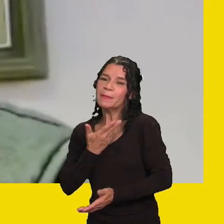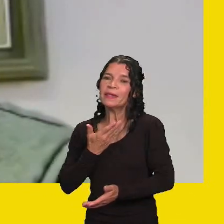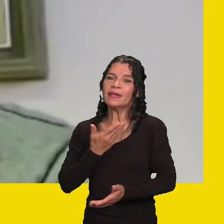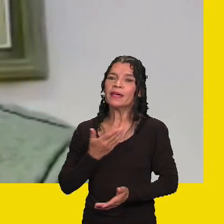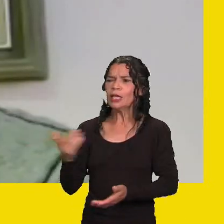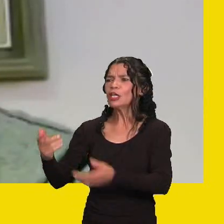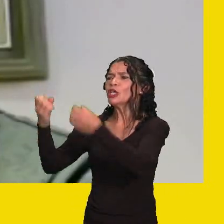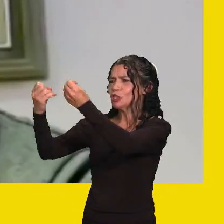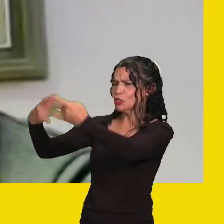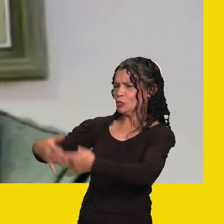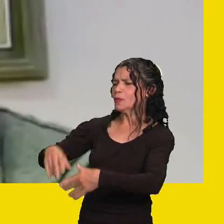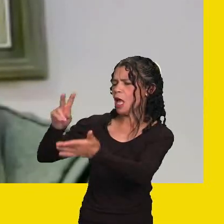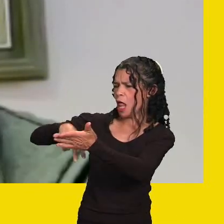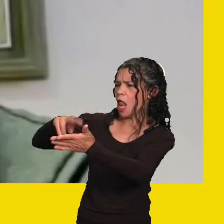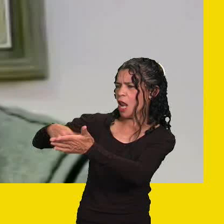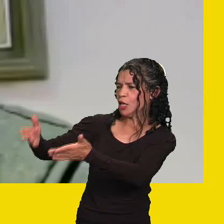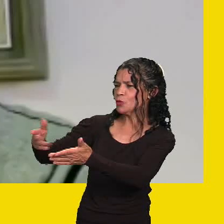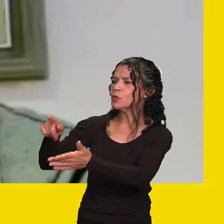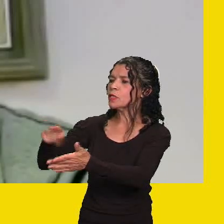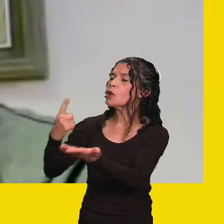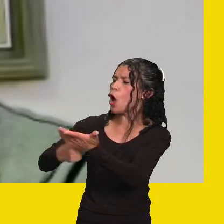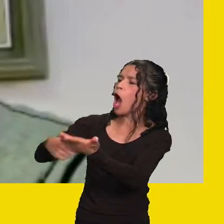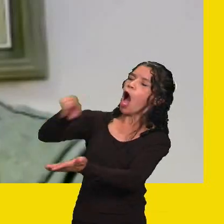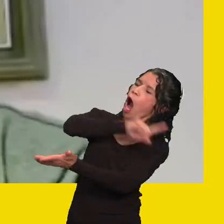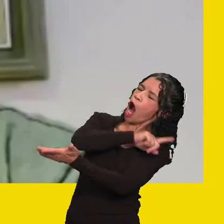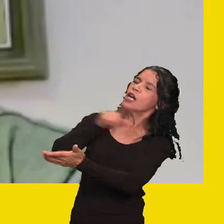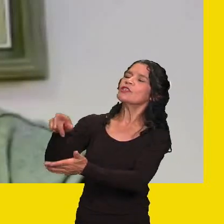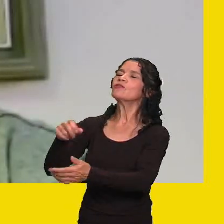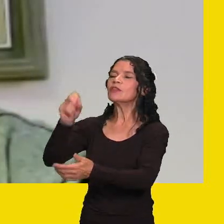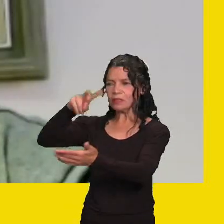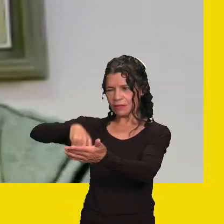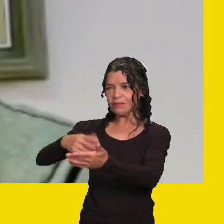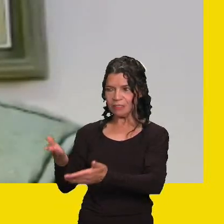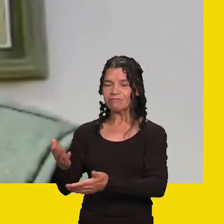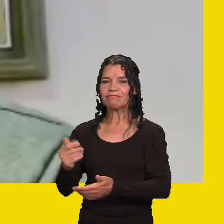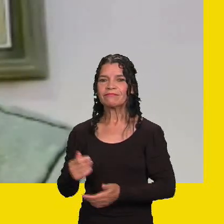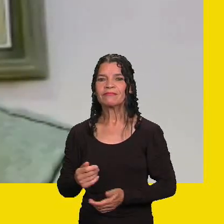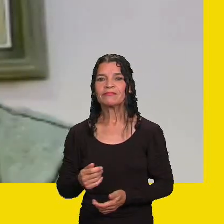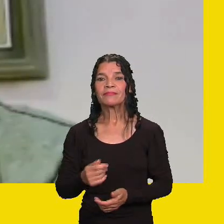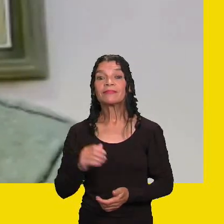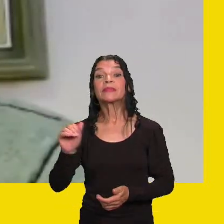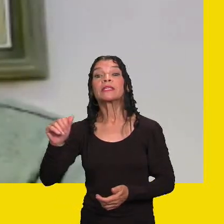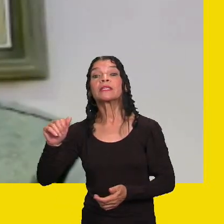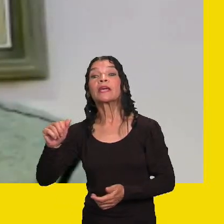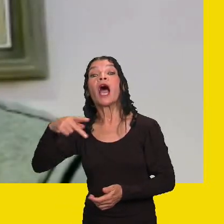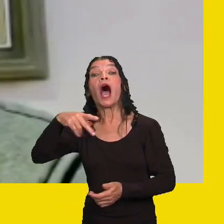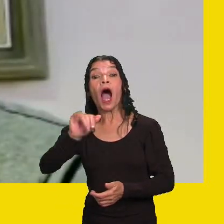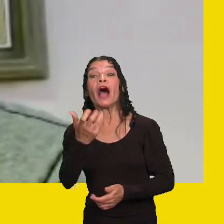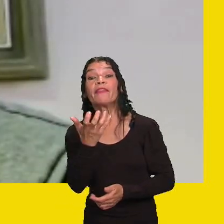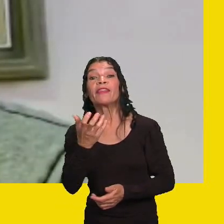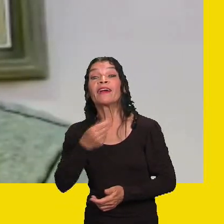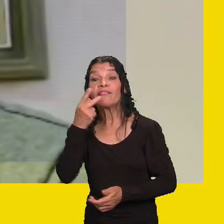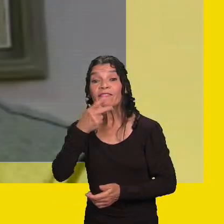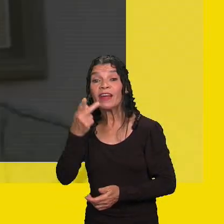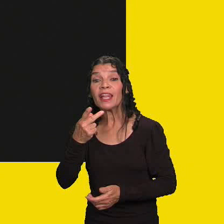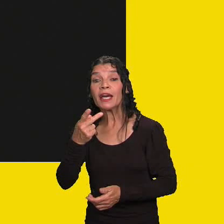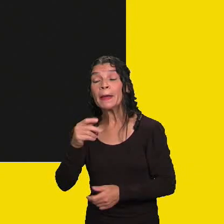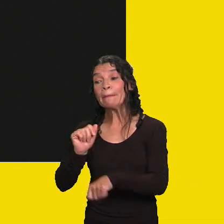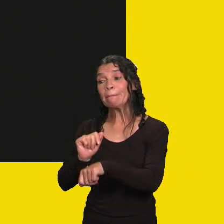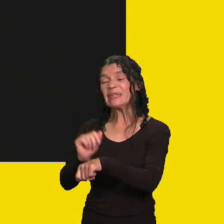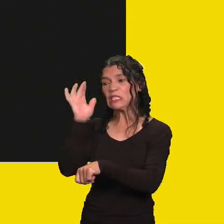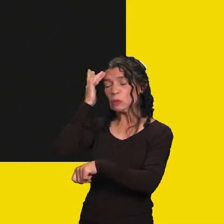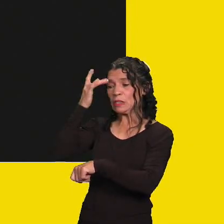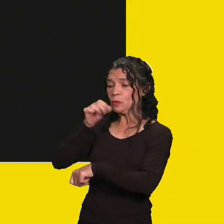para você fazer aquela leitura que a gente tinha combinado para a gente. E a Ana Paula quer falar, mas eu acho que o microfone dela